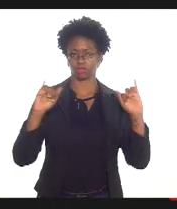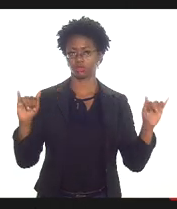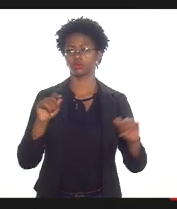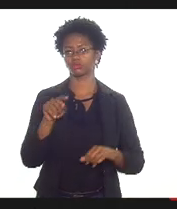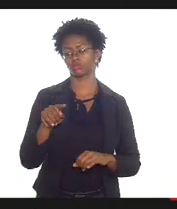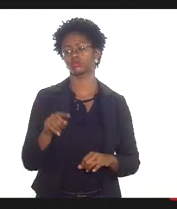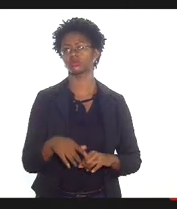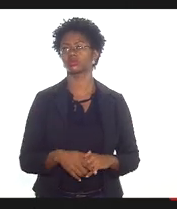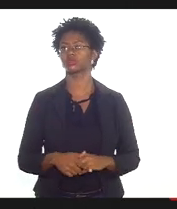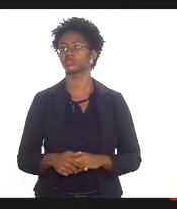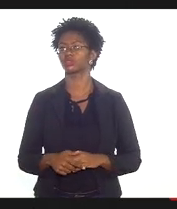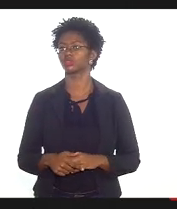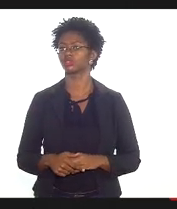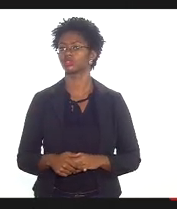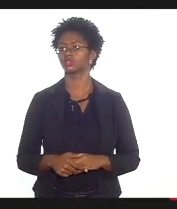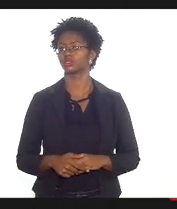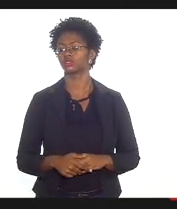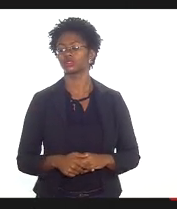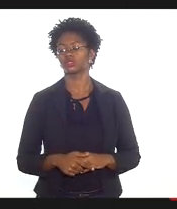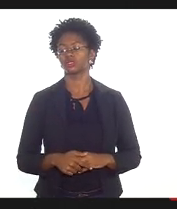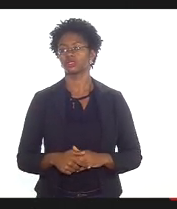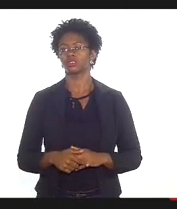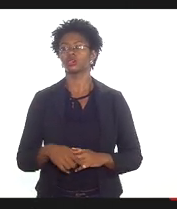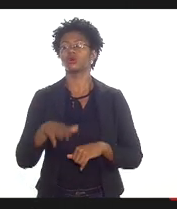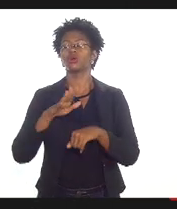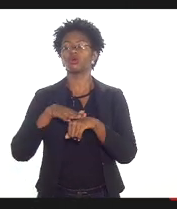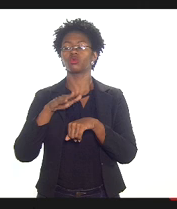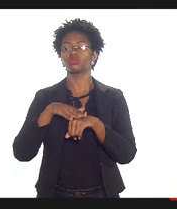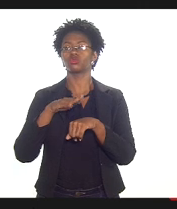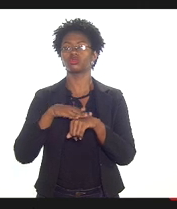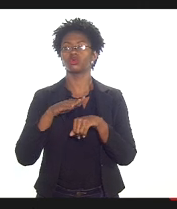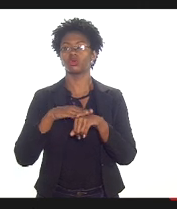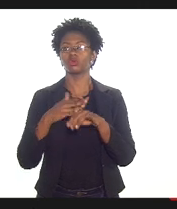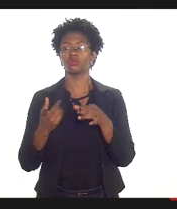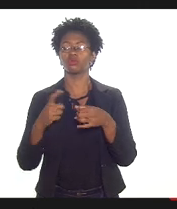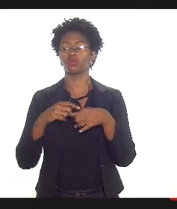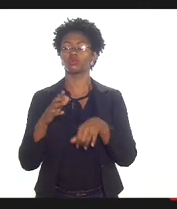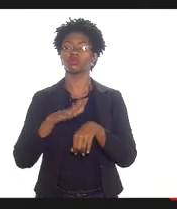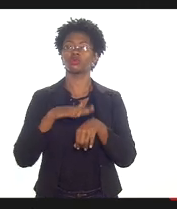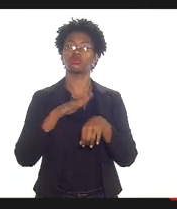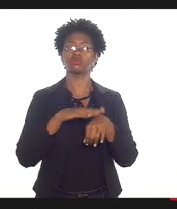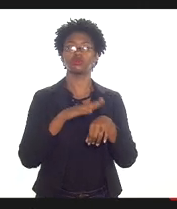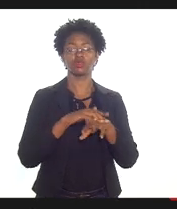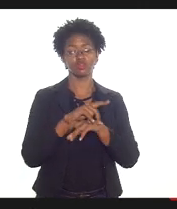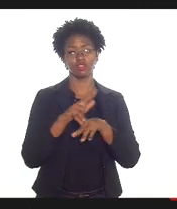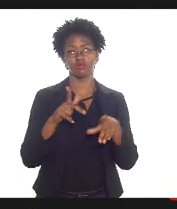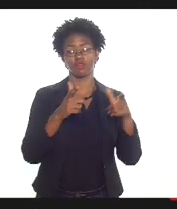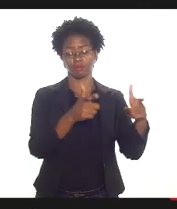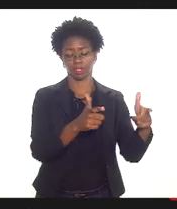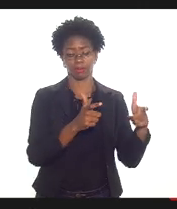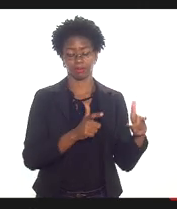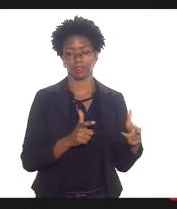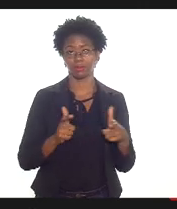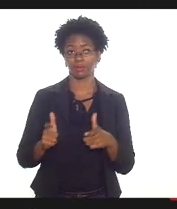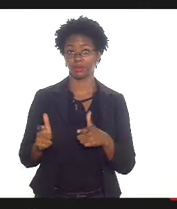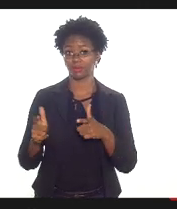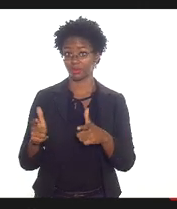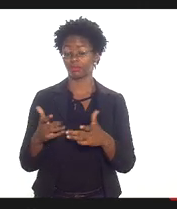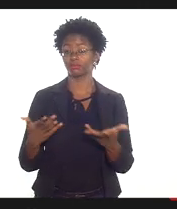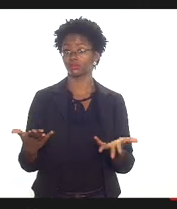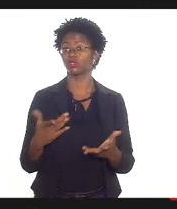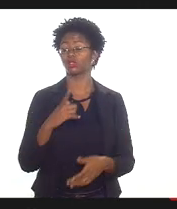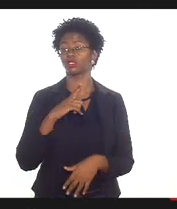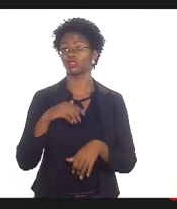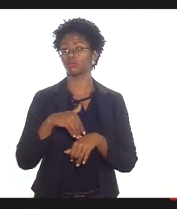Dessa plataforma de rebombeio autônoma PRA1, que serve a diversos campos. Ela tem nada mais,